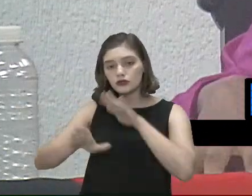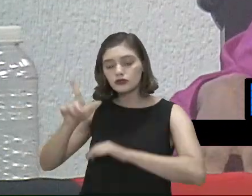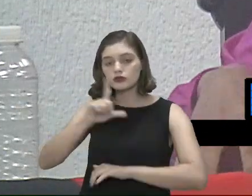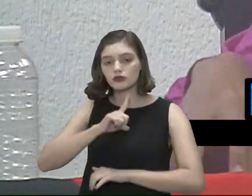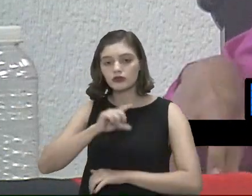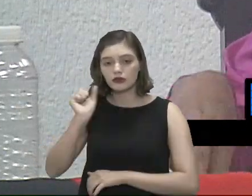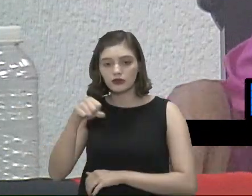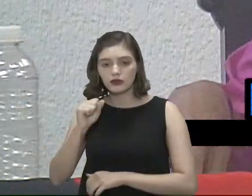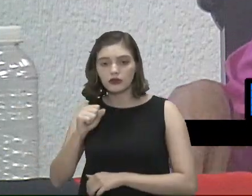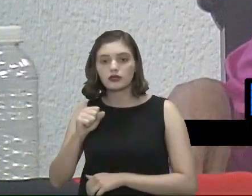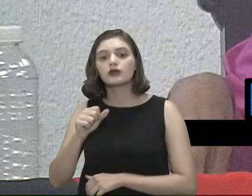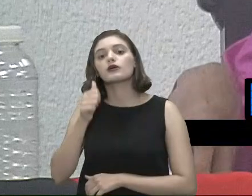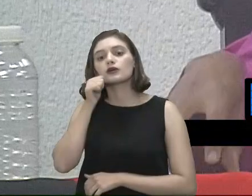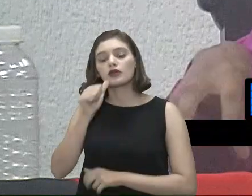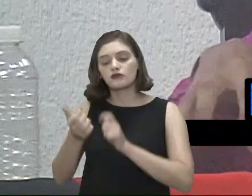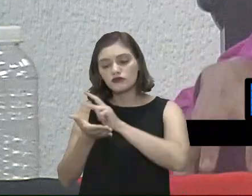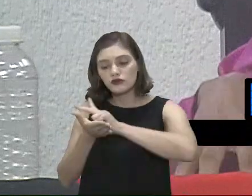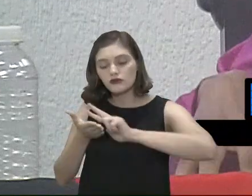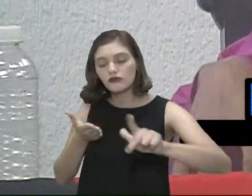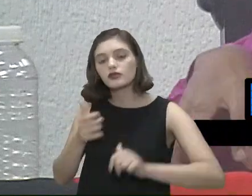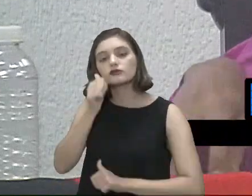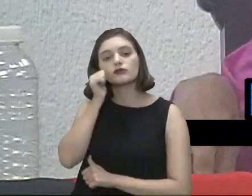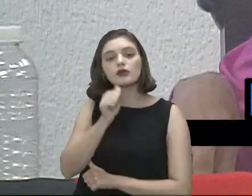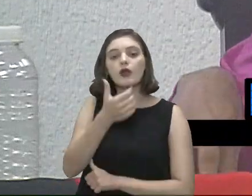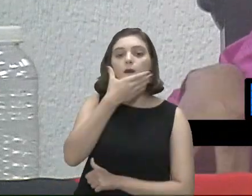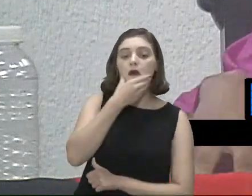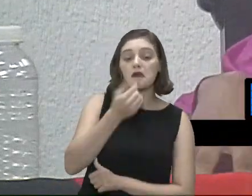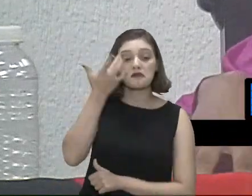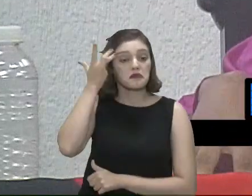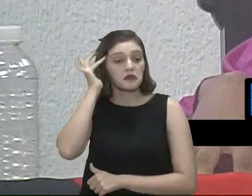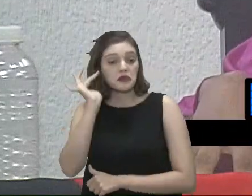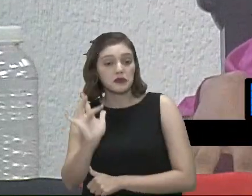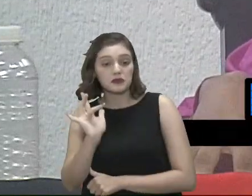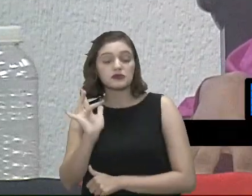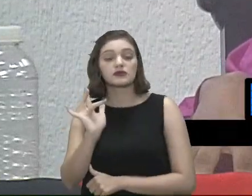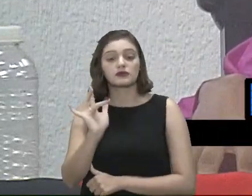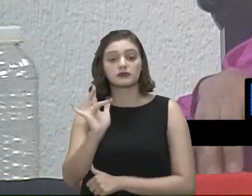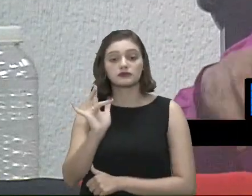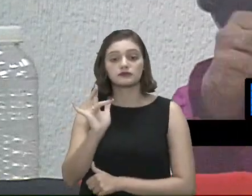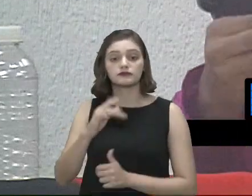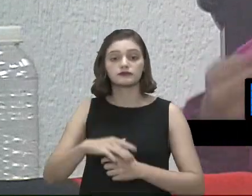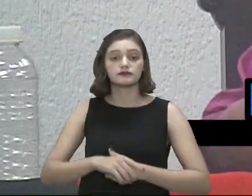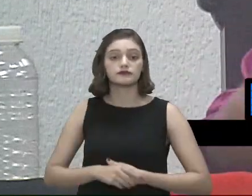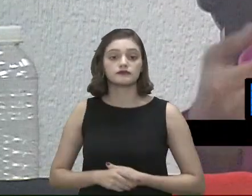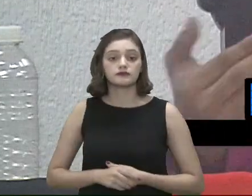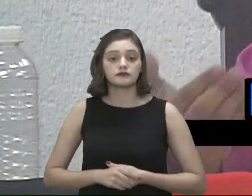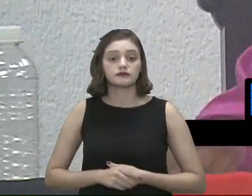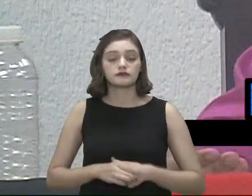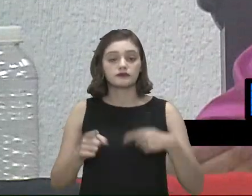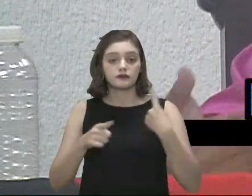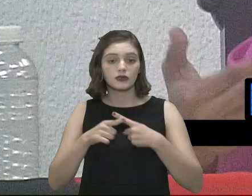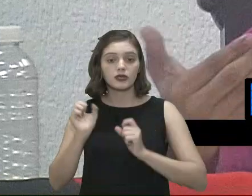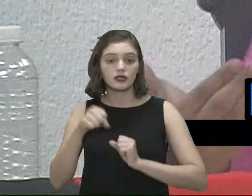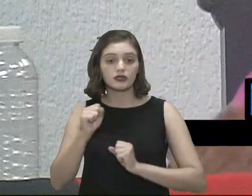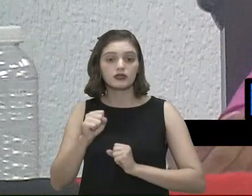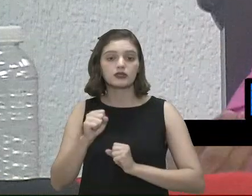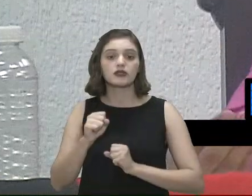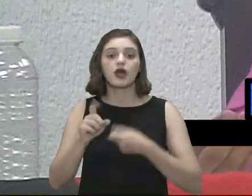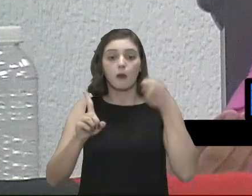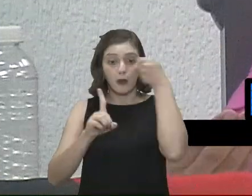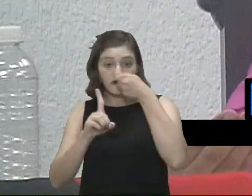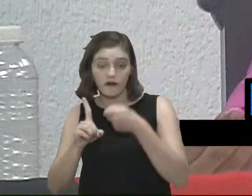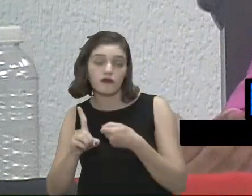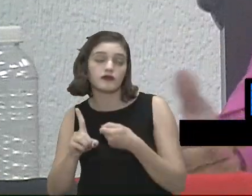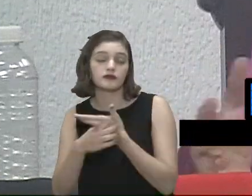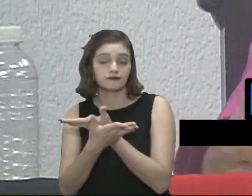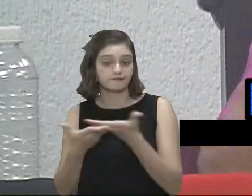porque é um quarto que tem bastante pessoas, bastante homens, a gente não sabe exatamente essa questão, né, poderia ainda ser um risco de violência para